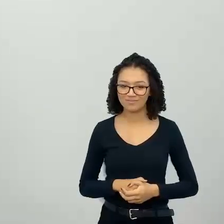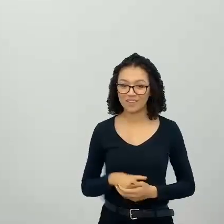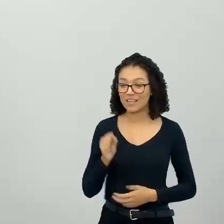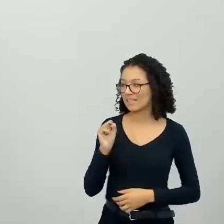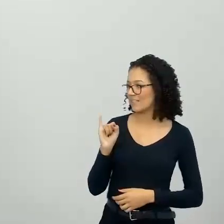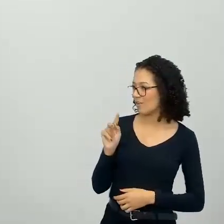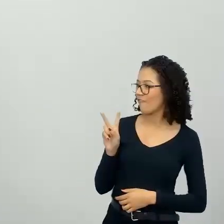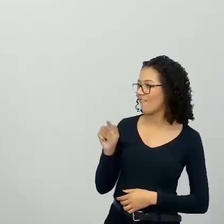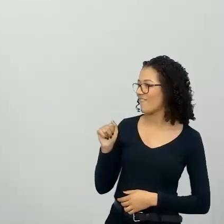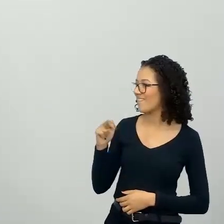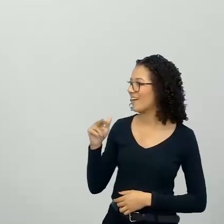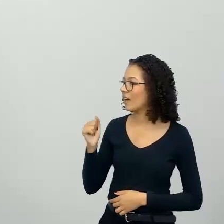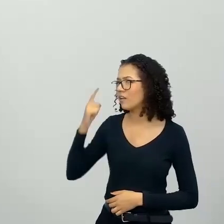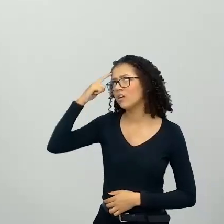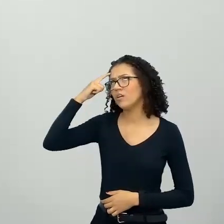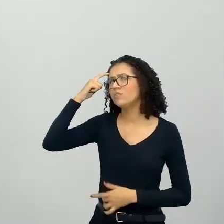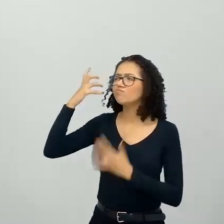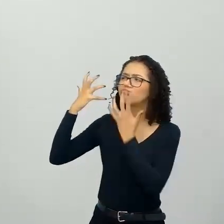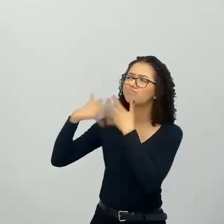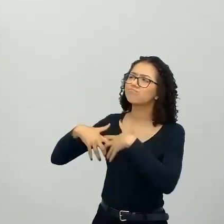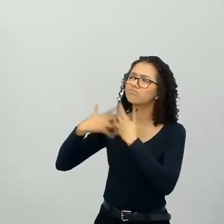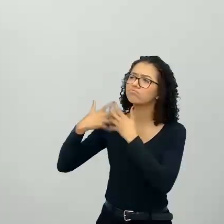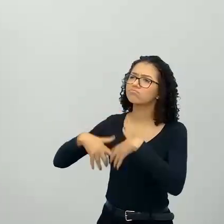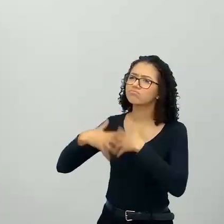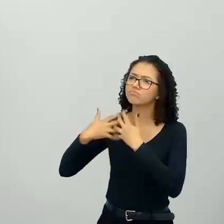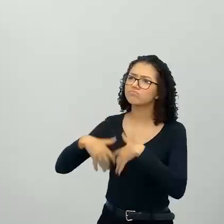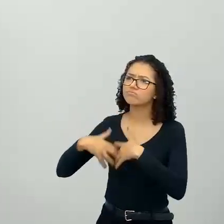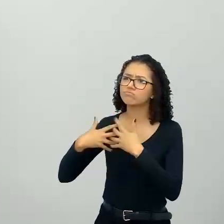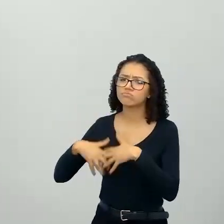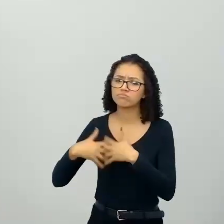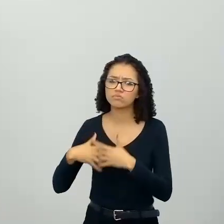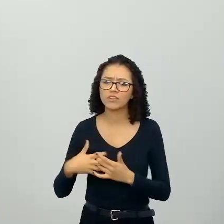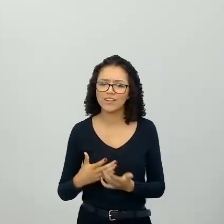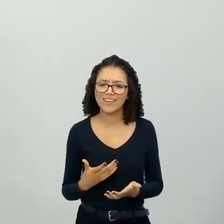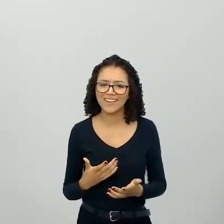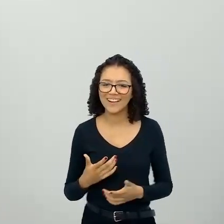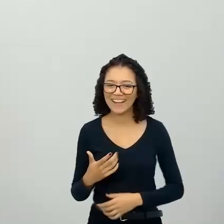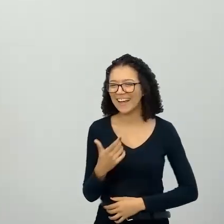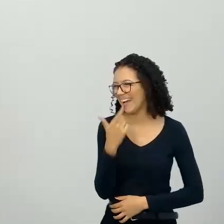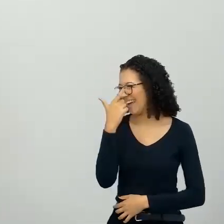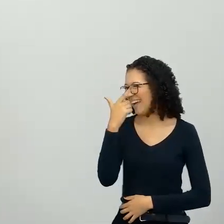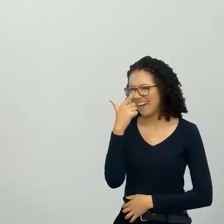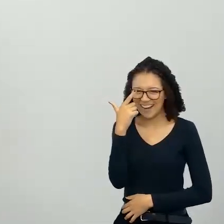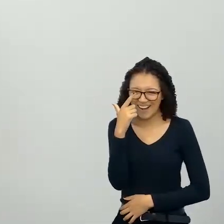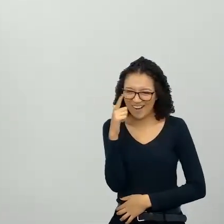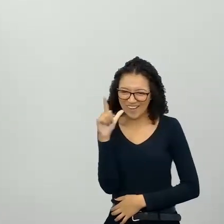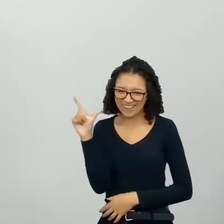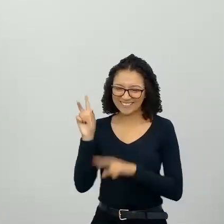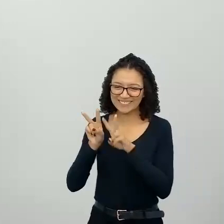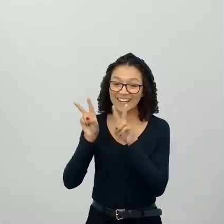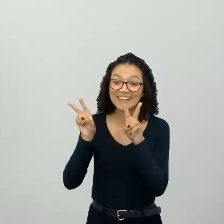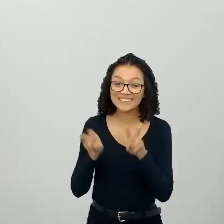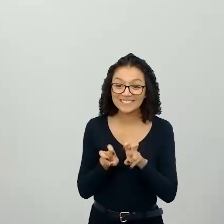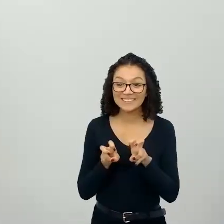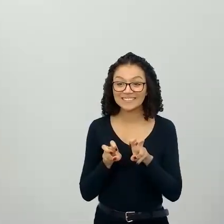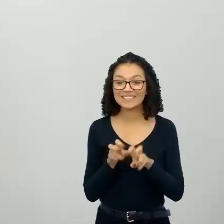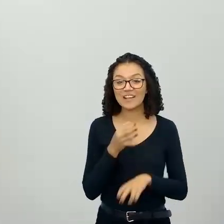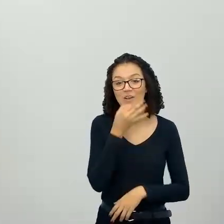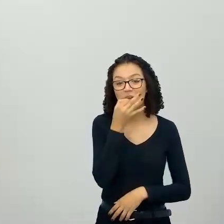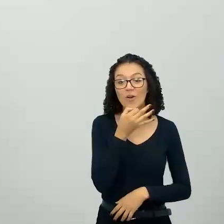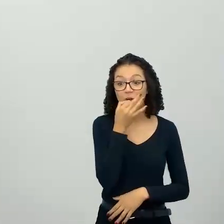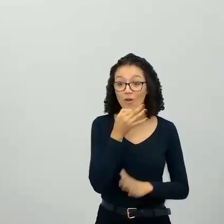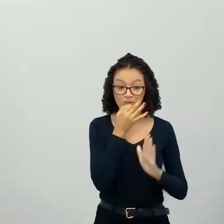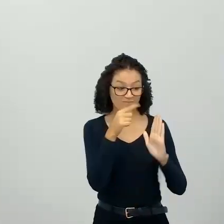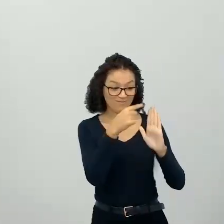tenho algumas reflexões aqui para a gente fazer que dá outro momento de conversa, na verdade, né? Nós temos algumas contribuições aqui no